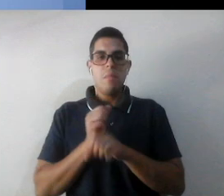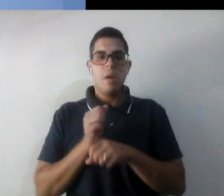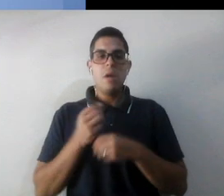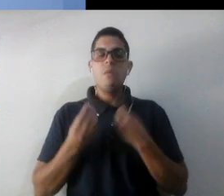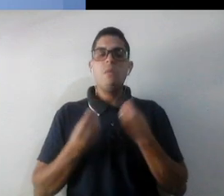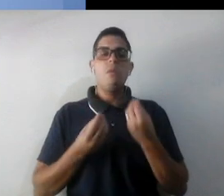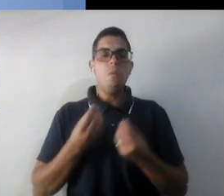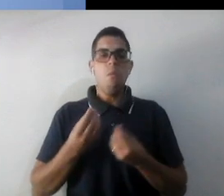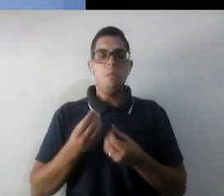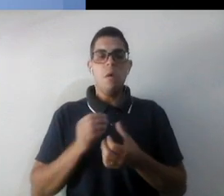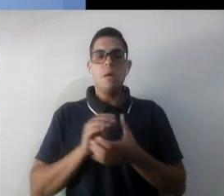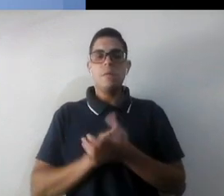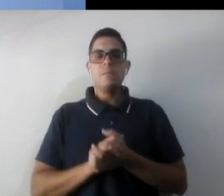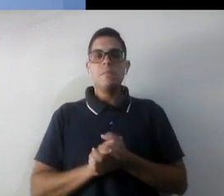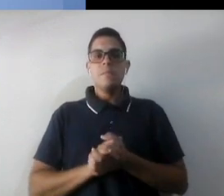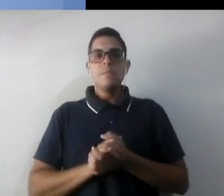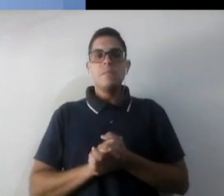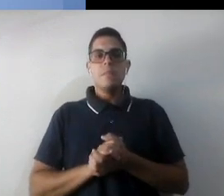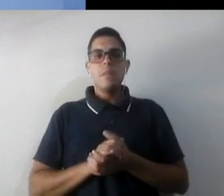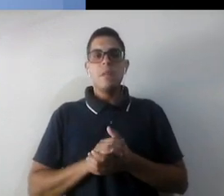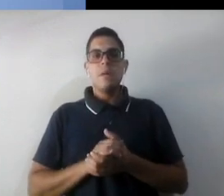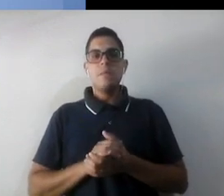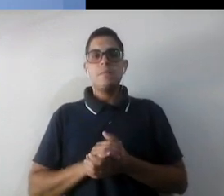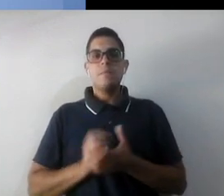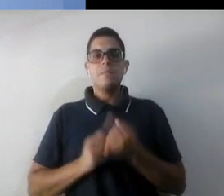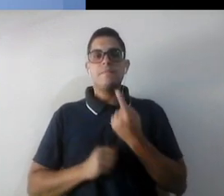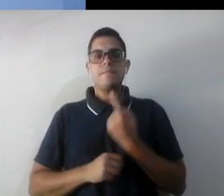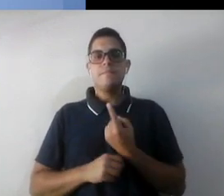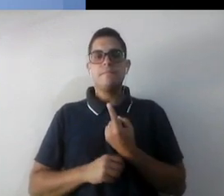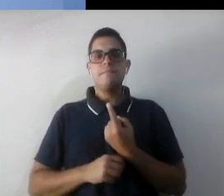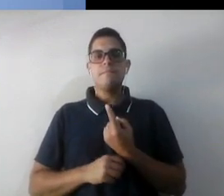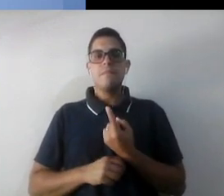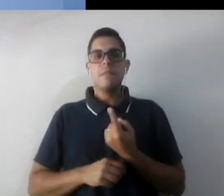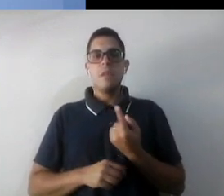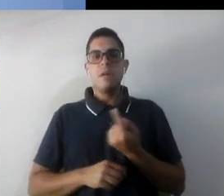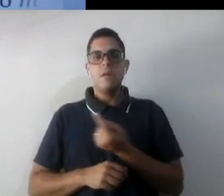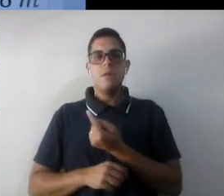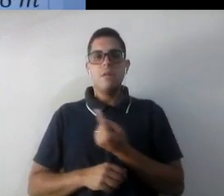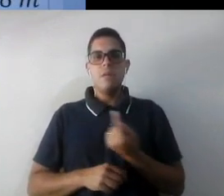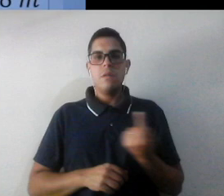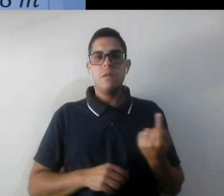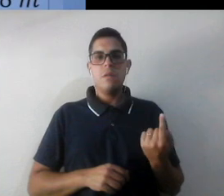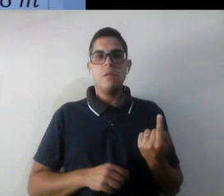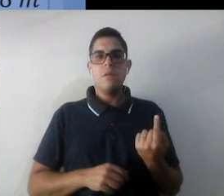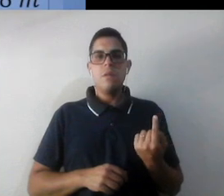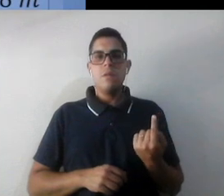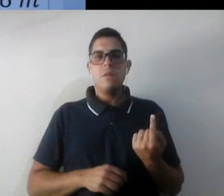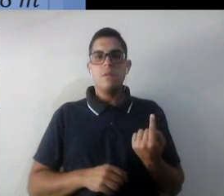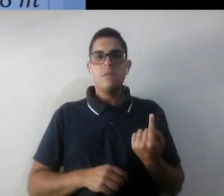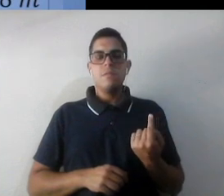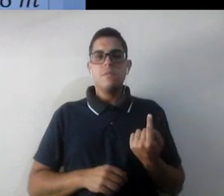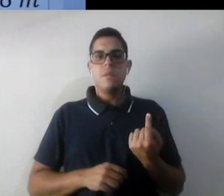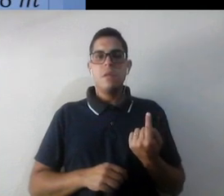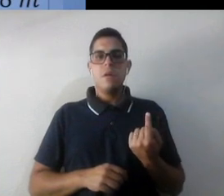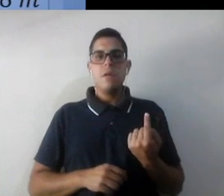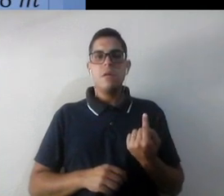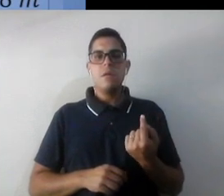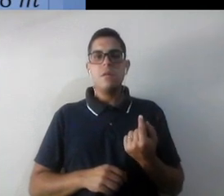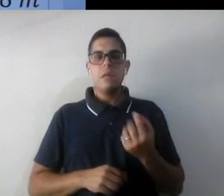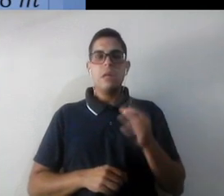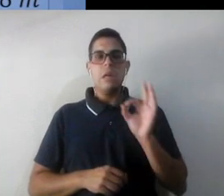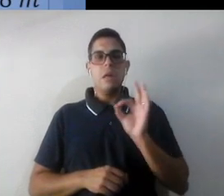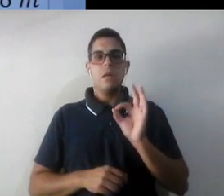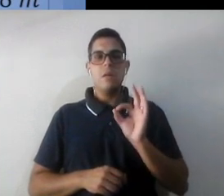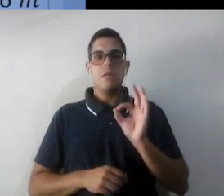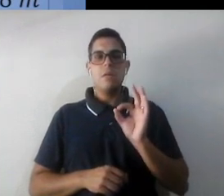50 metros no real? Então, está aqui a fórmula, que é a mesma. Aplicando corretamente